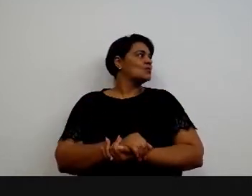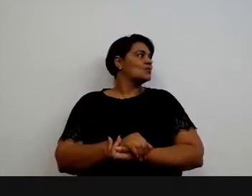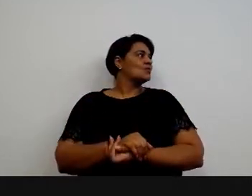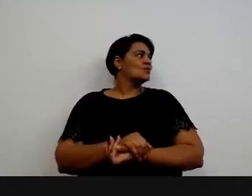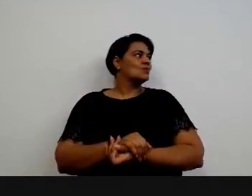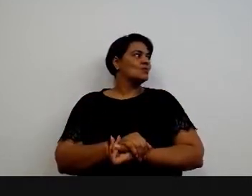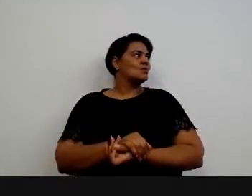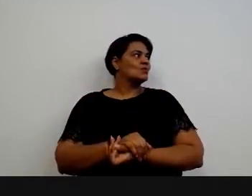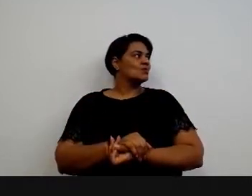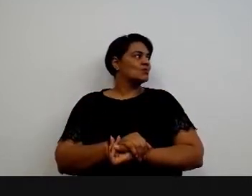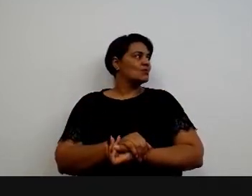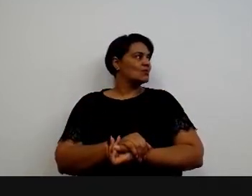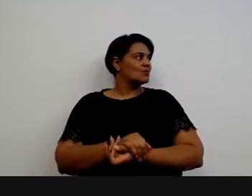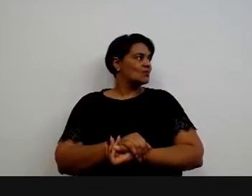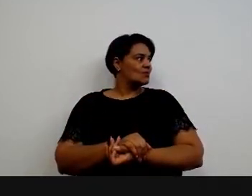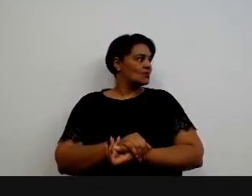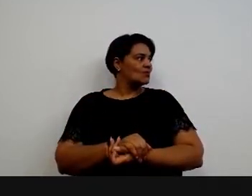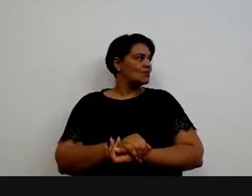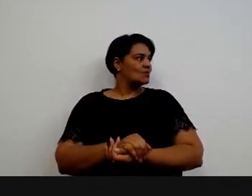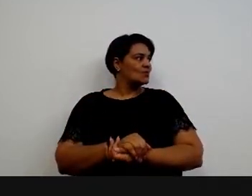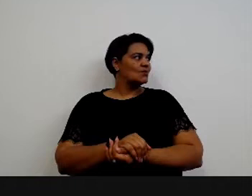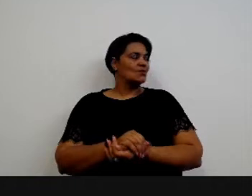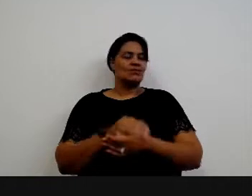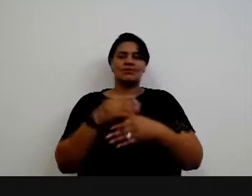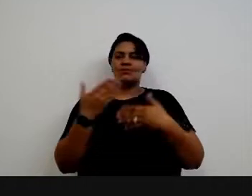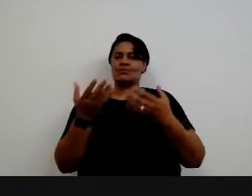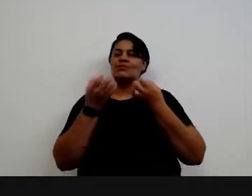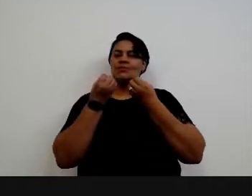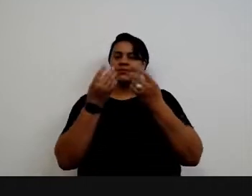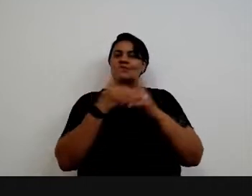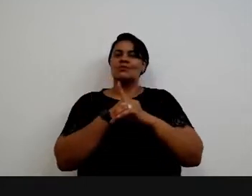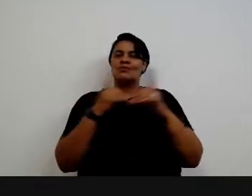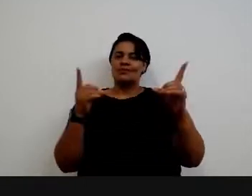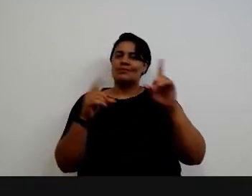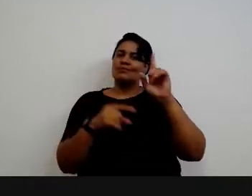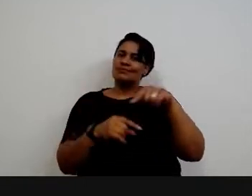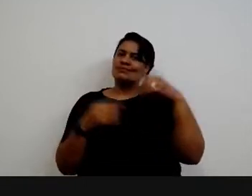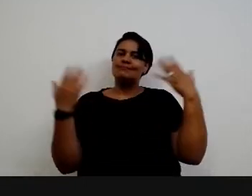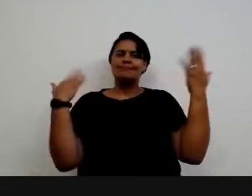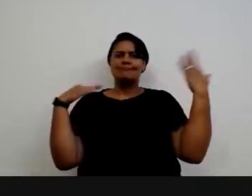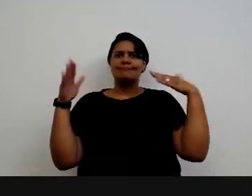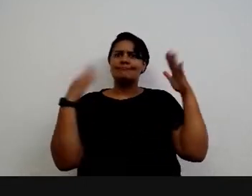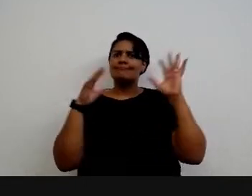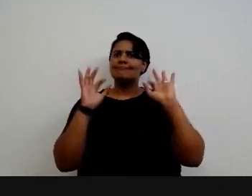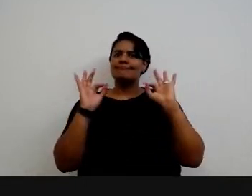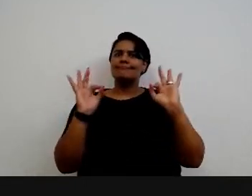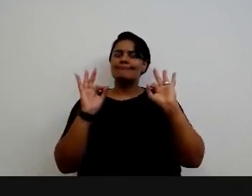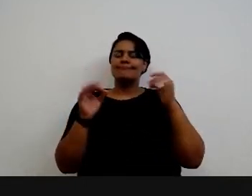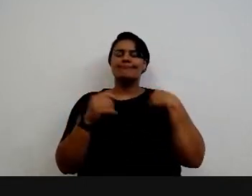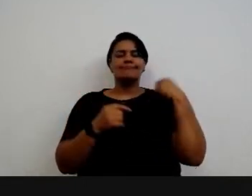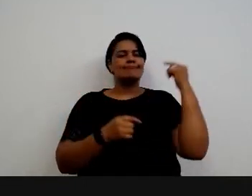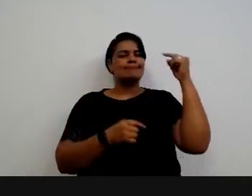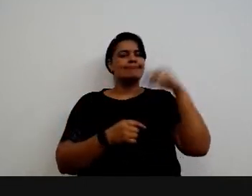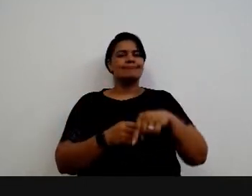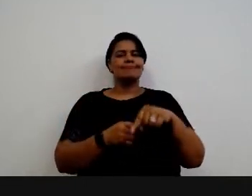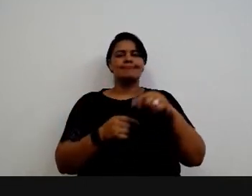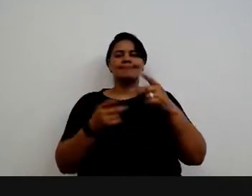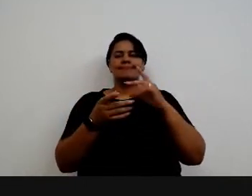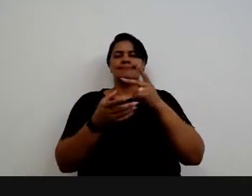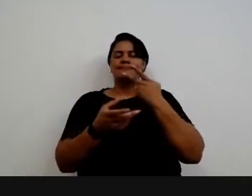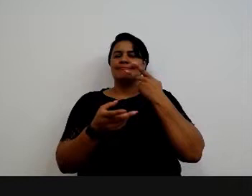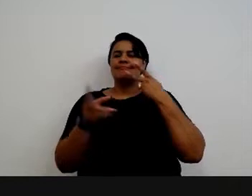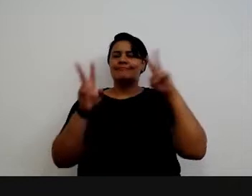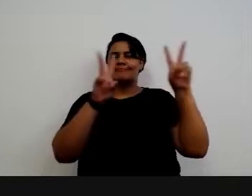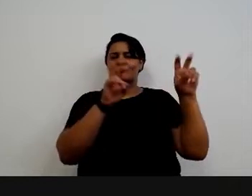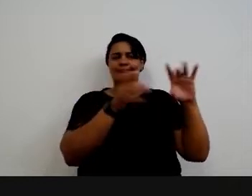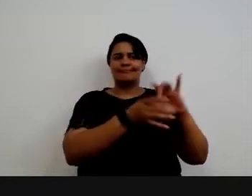Bom dia, gente. É uma grande alegria estarmos aqui hoje falando sobre democracia e educação, né?